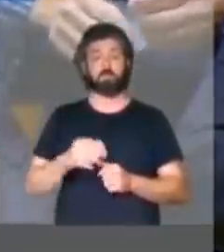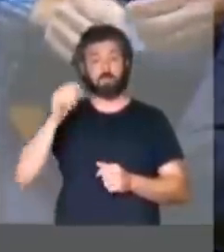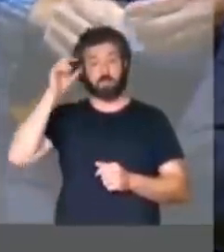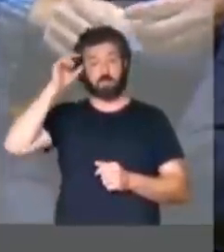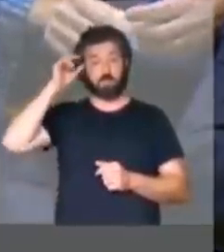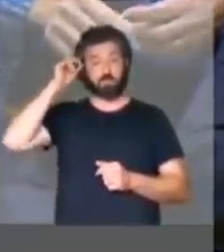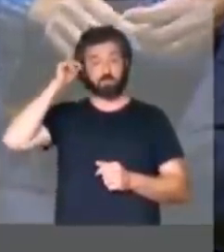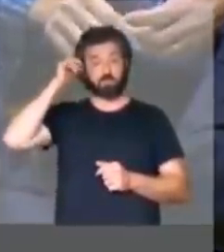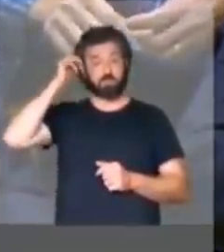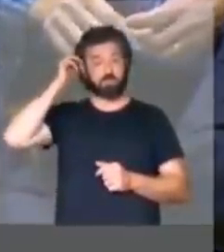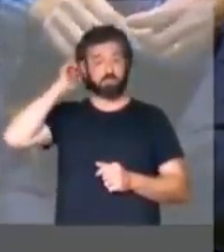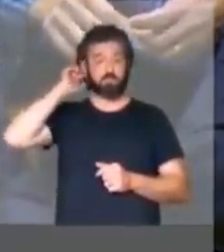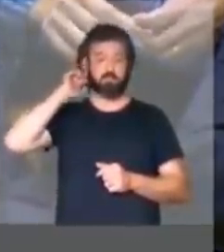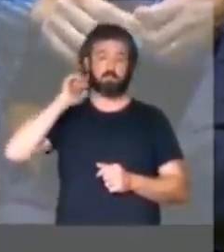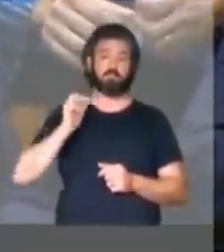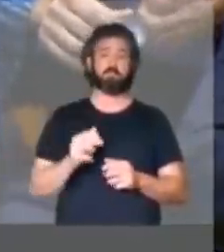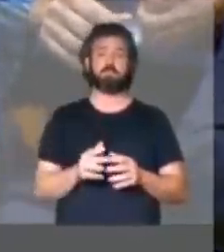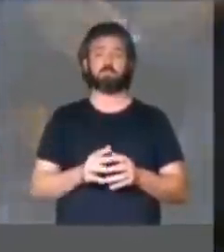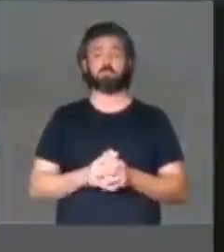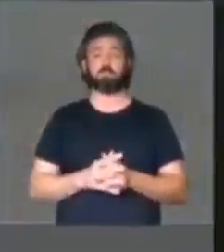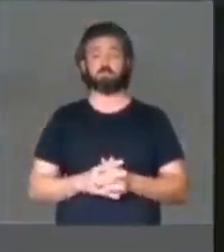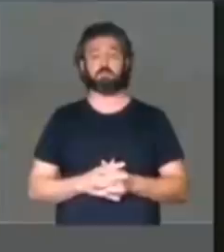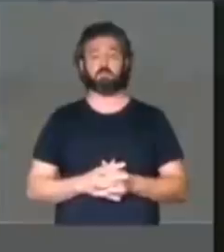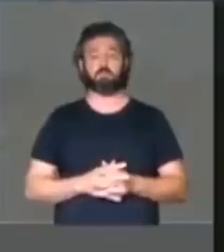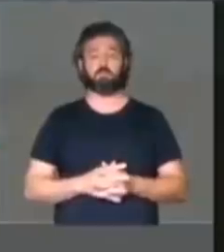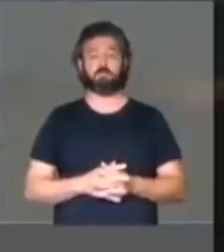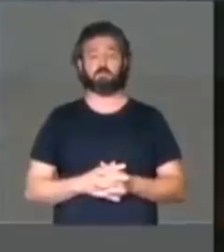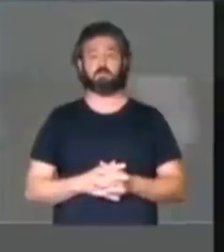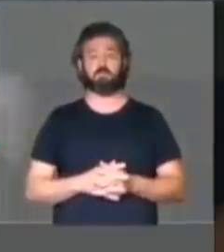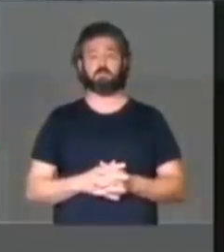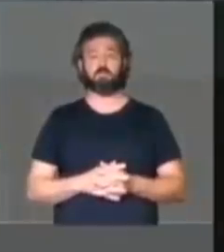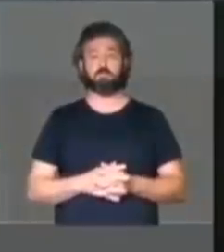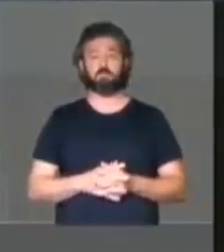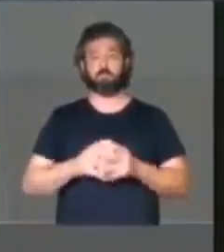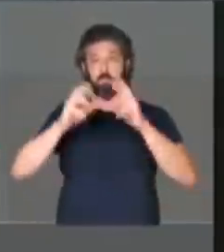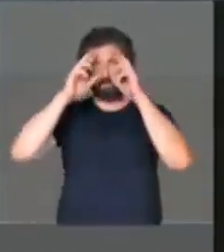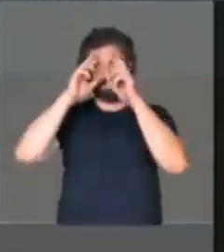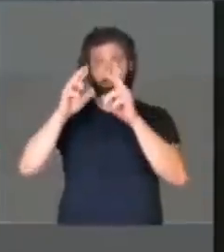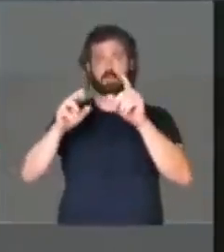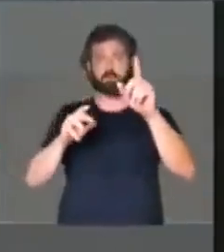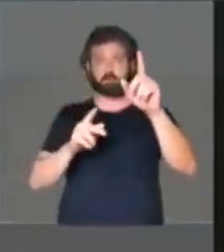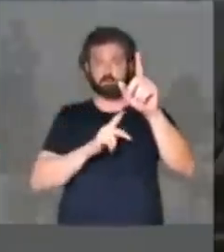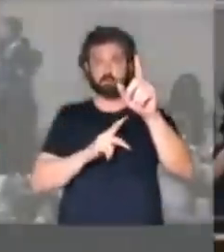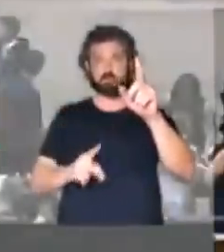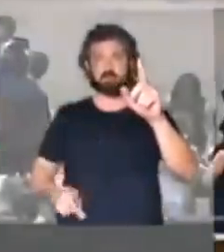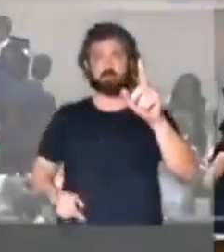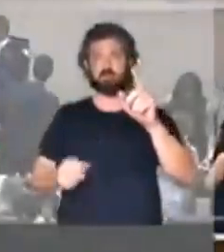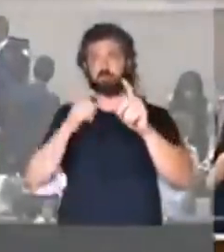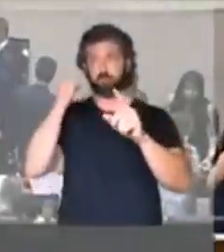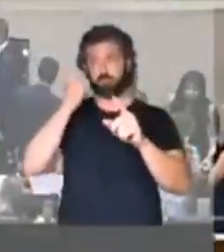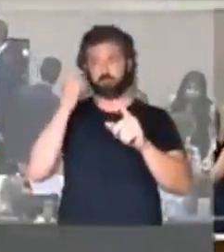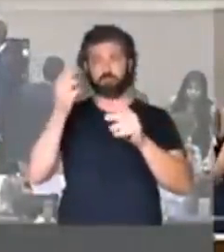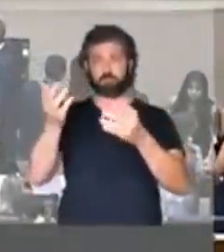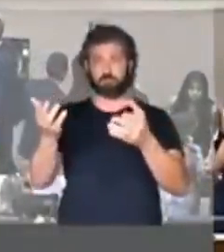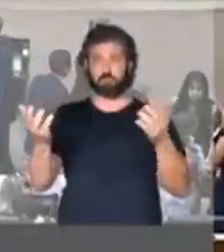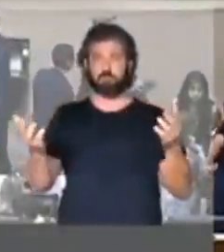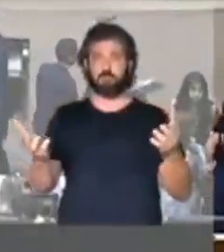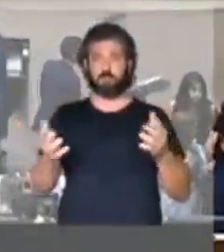der 41, eu vou abrir o painel. Senhor presidente, com todo o respeito ao Senado Federal,